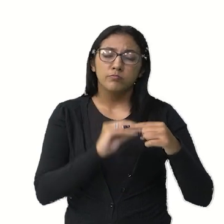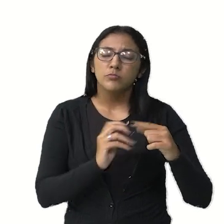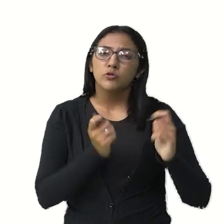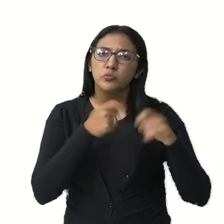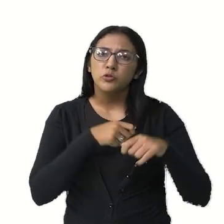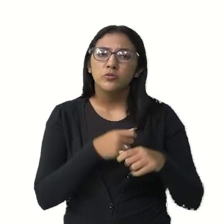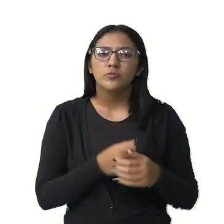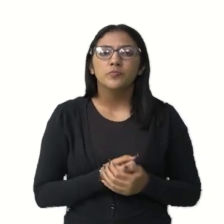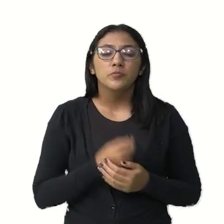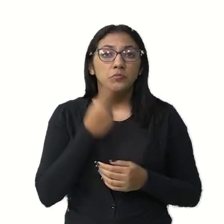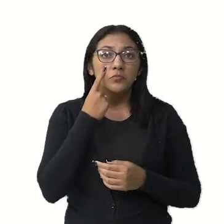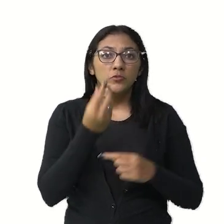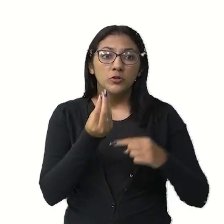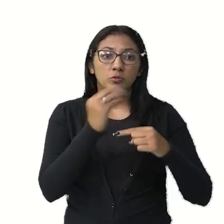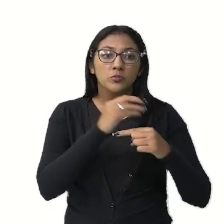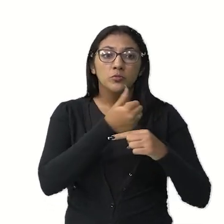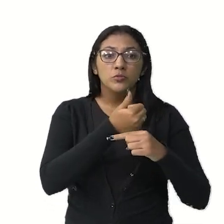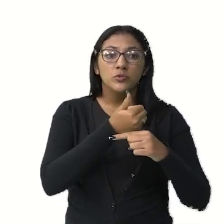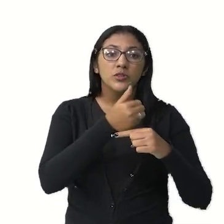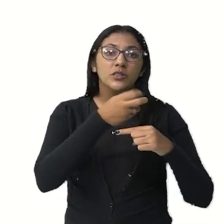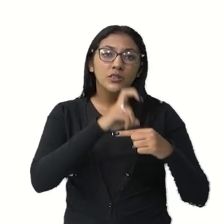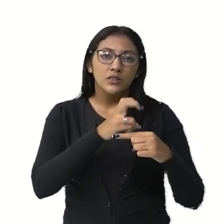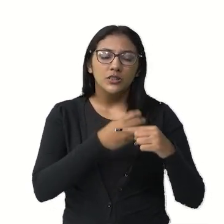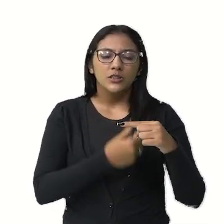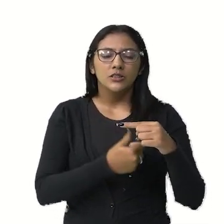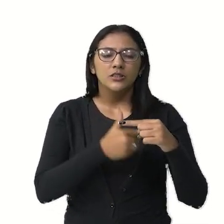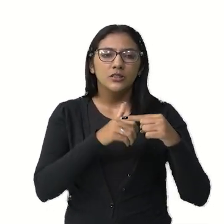né? 15 sobre 10